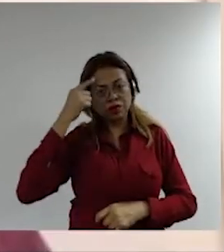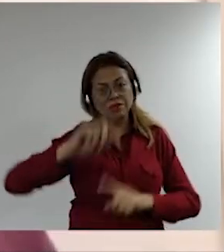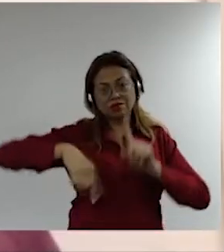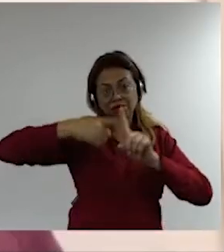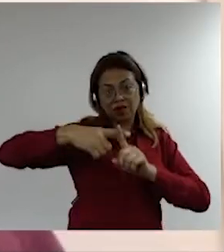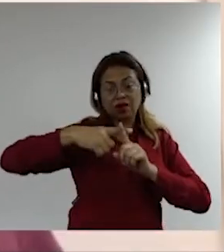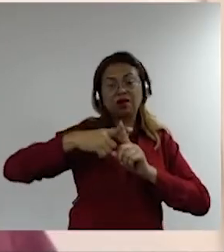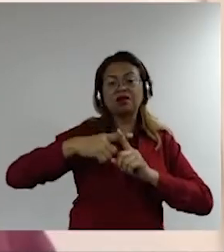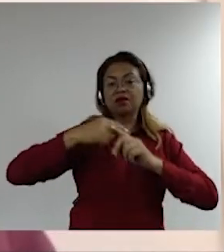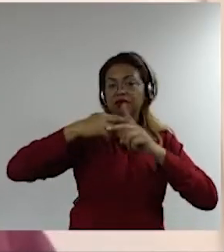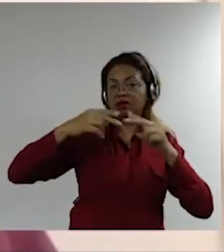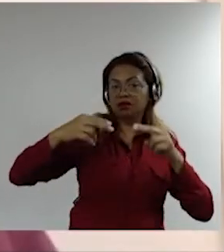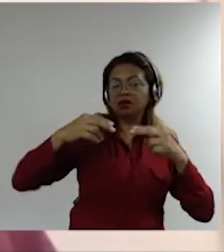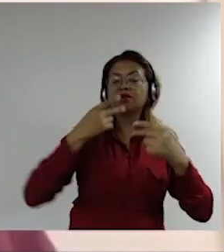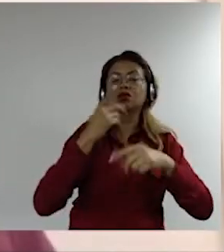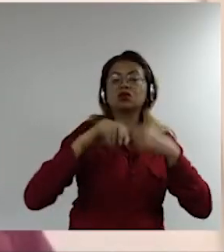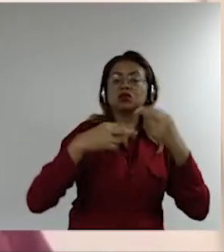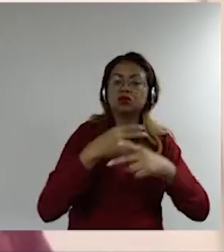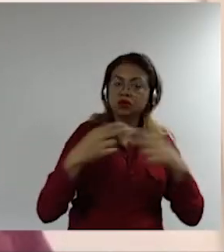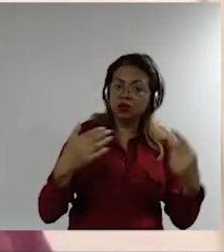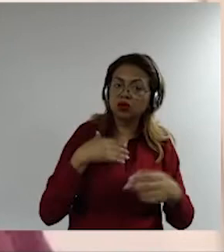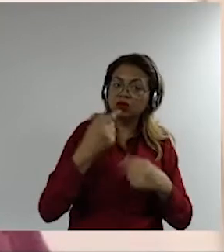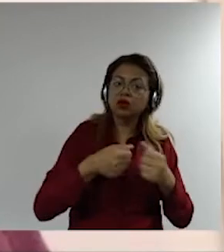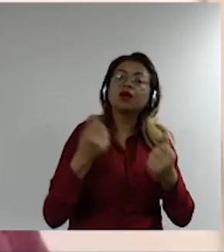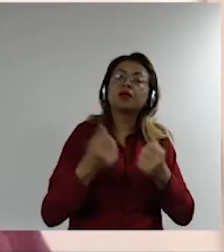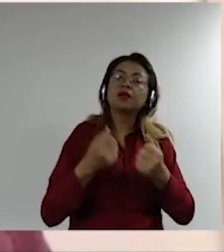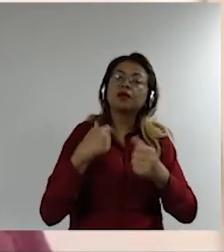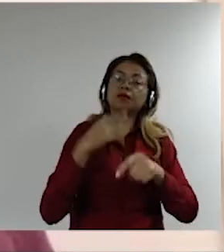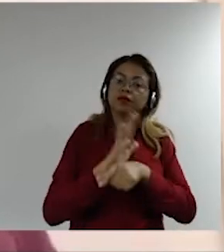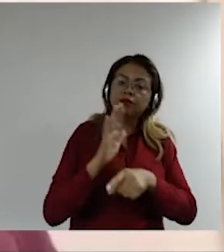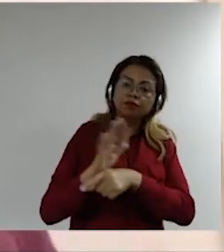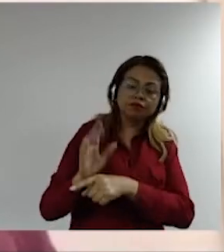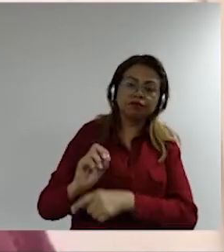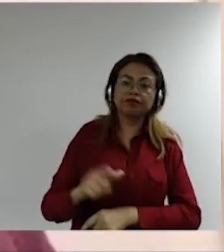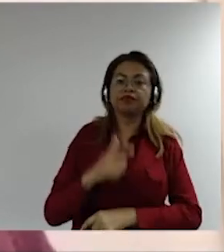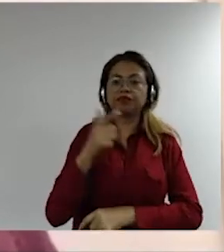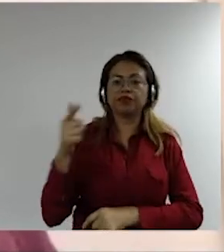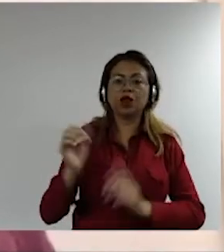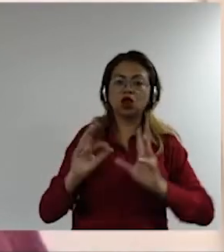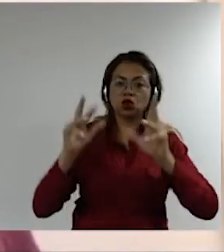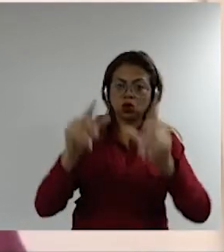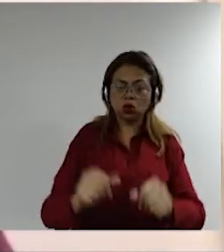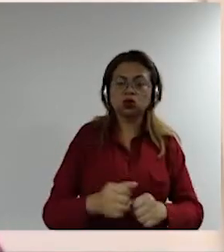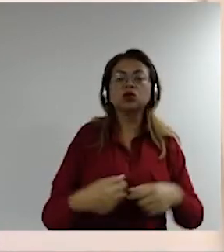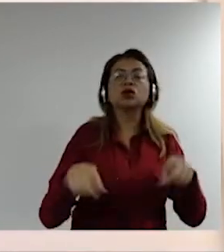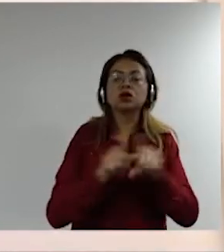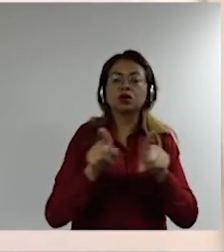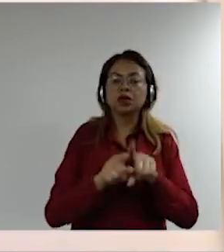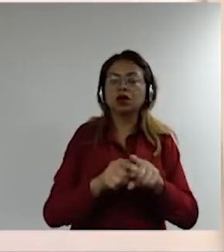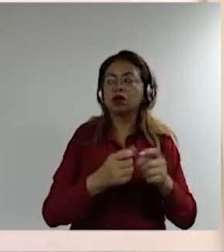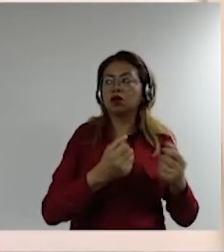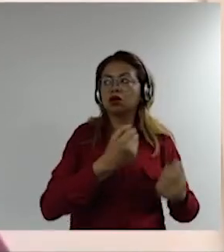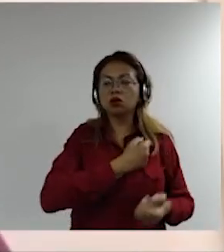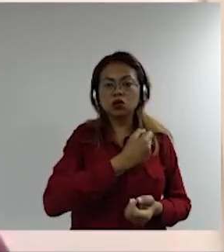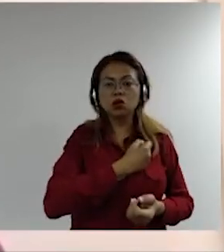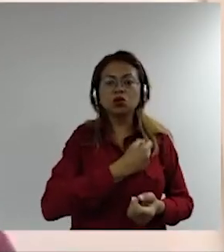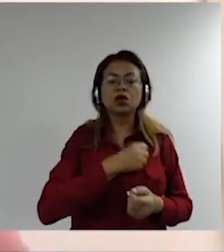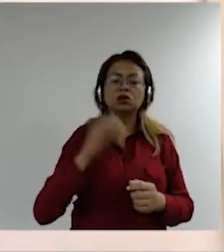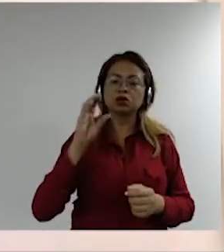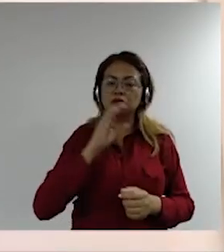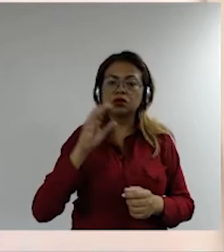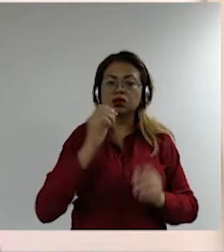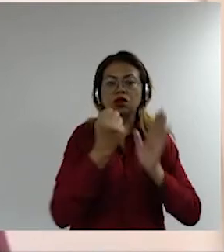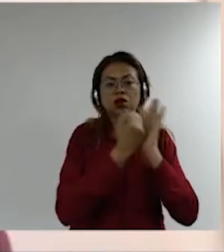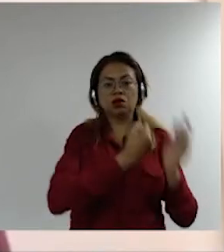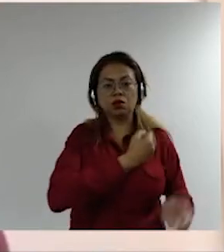questões substantivas do que nas questões formais. E aqui, de novo, as evidências científicas nos ajudam muito, não é,